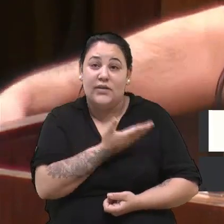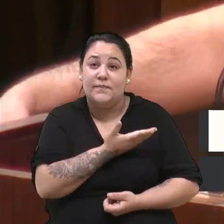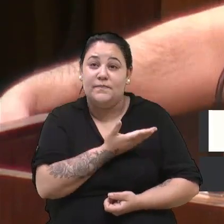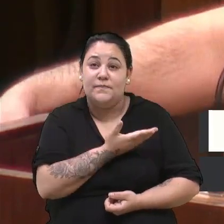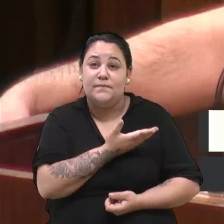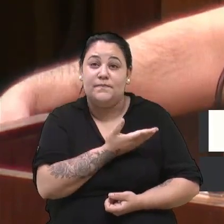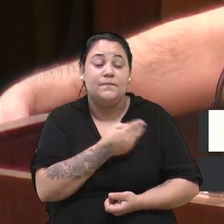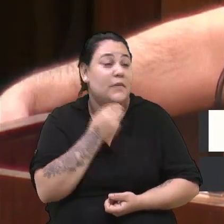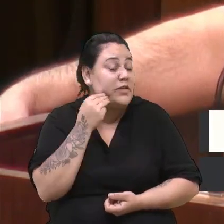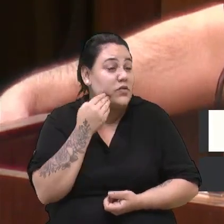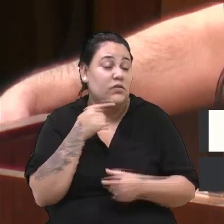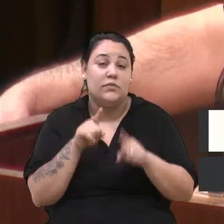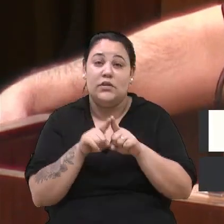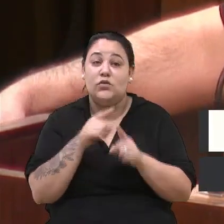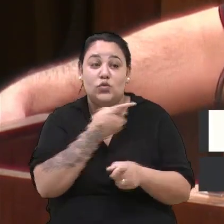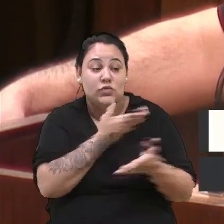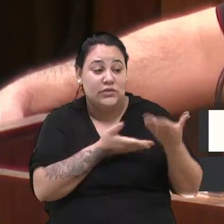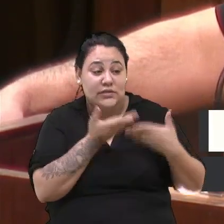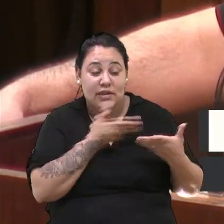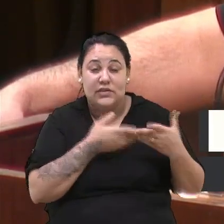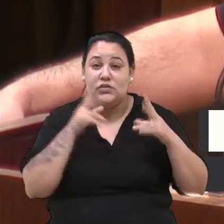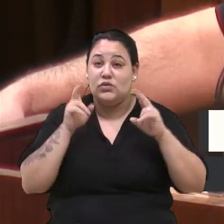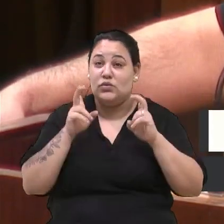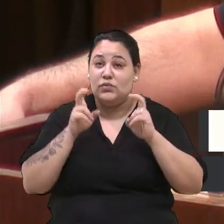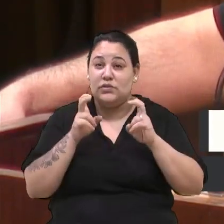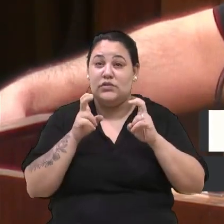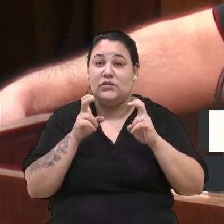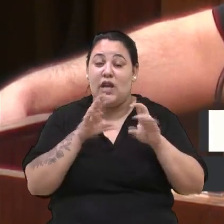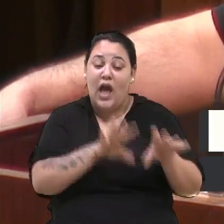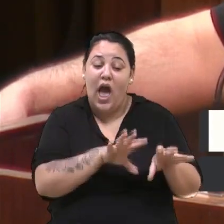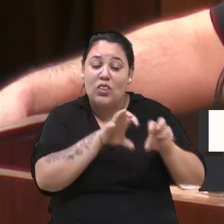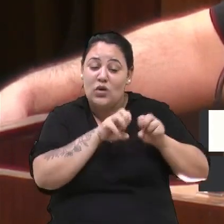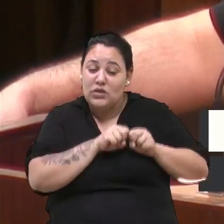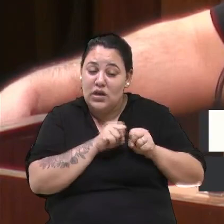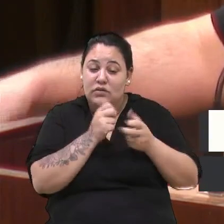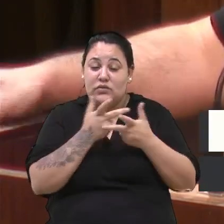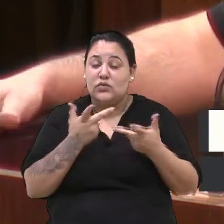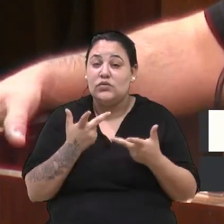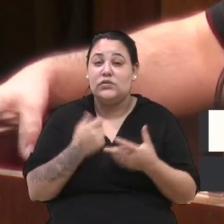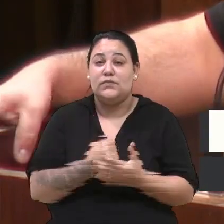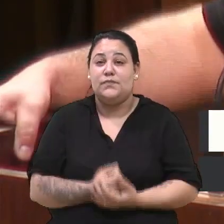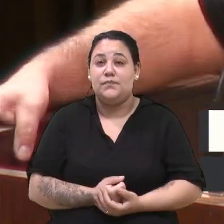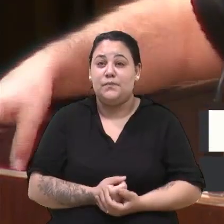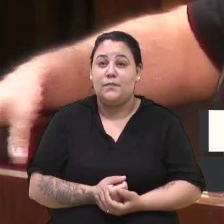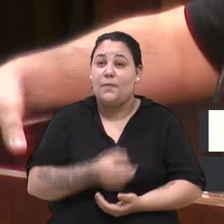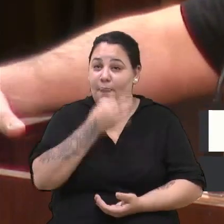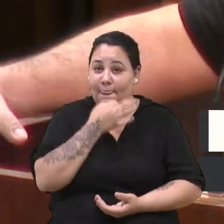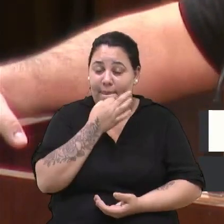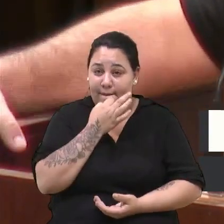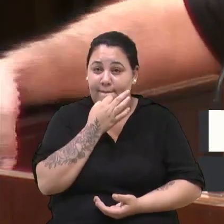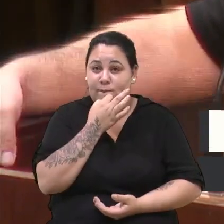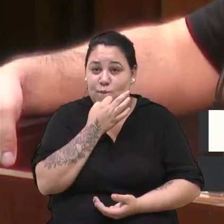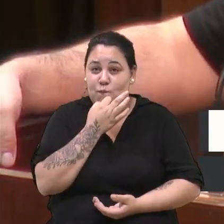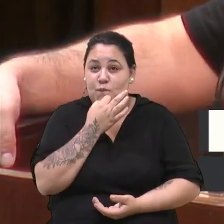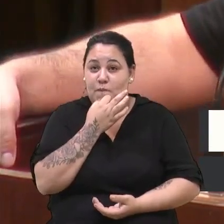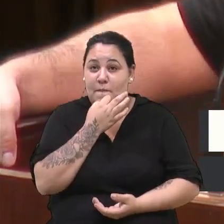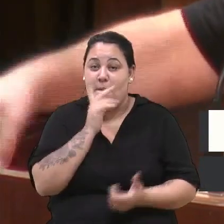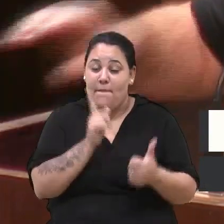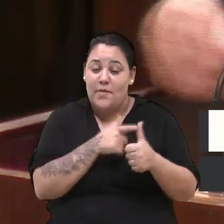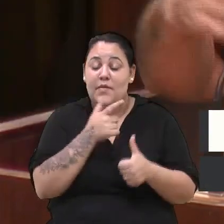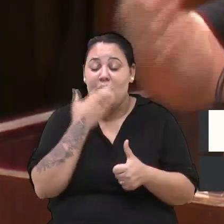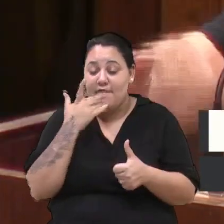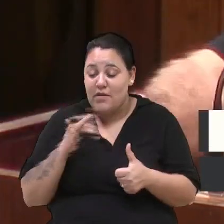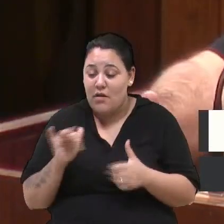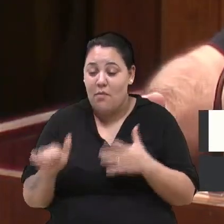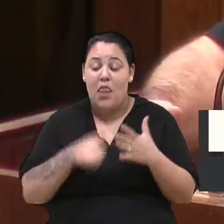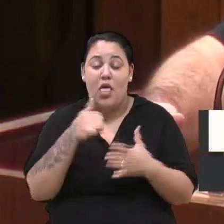Marisol, a senhora que trata a questão da adoção, enfim... É, e Caxias do Sul ganhou selo de primeira infância melhor, então nós somos referência.